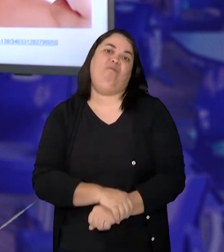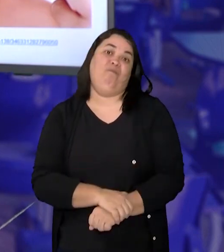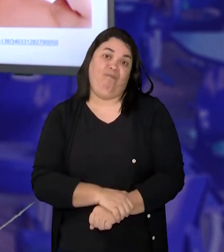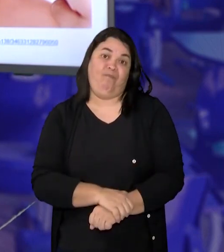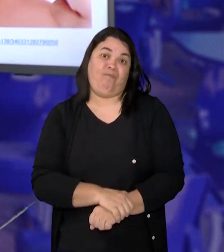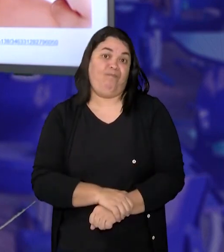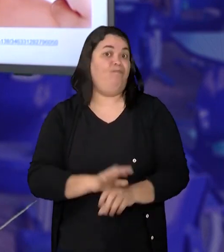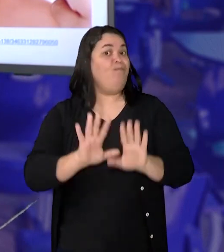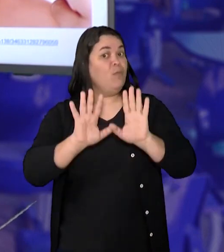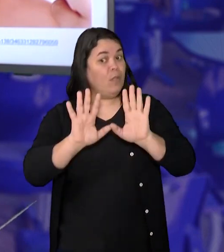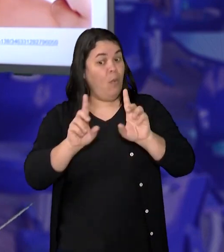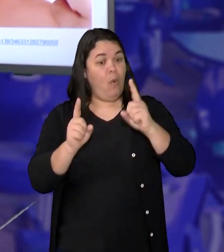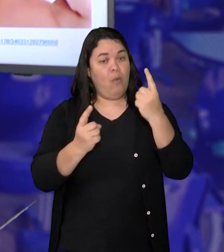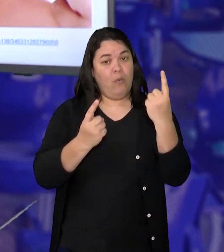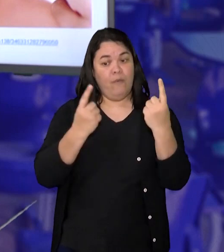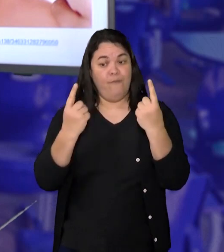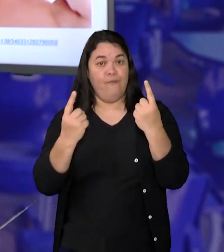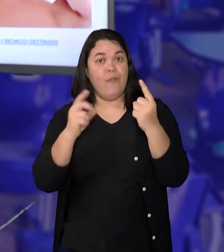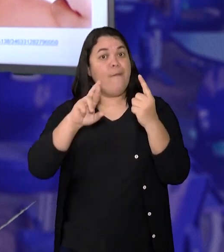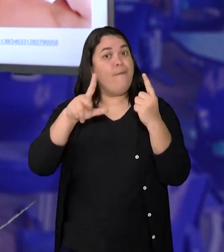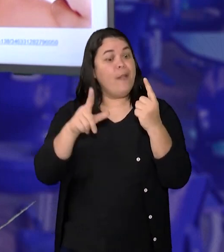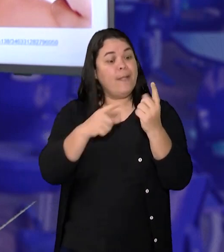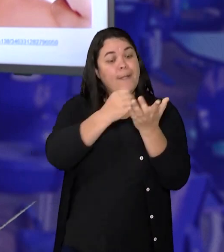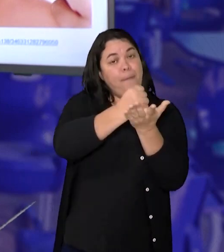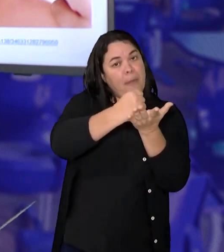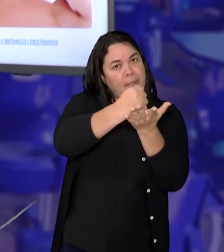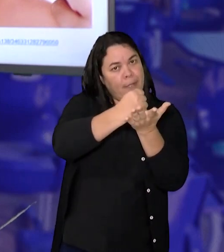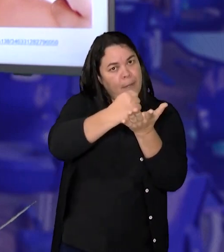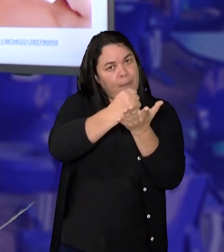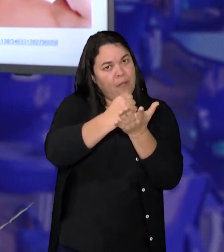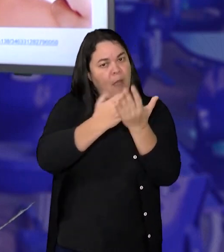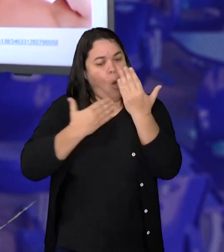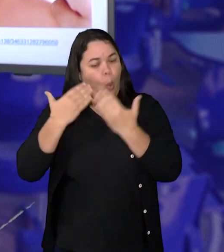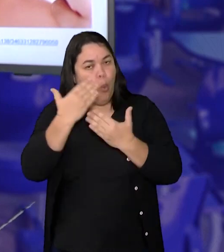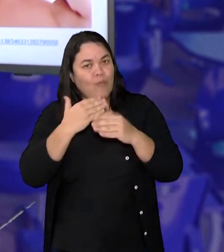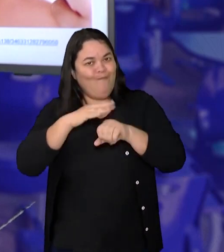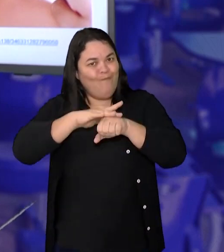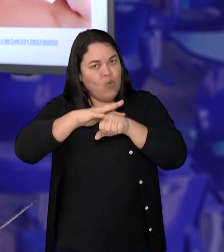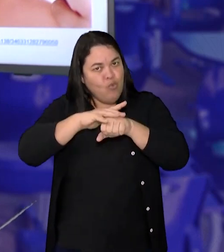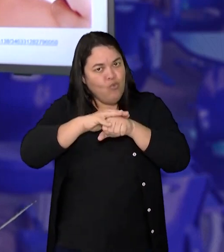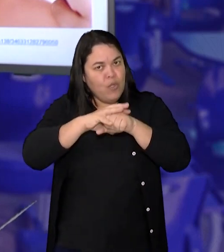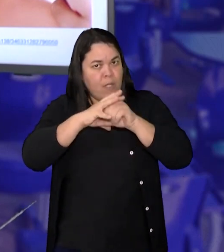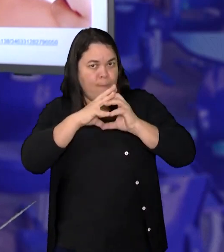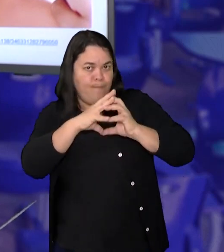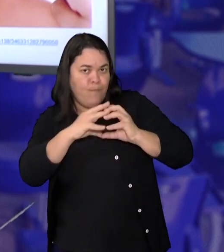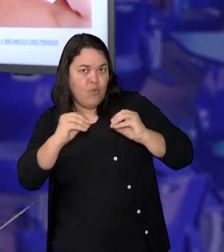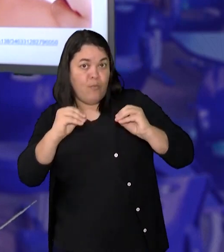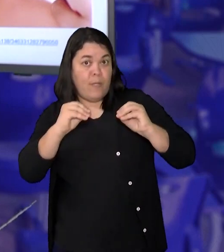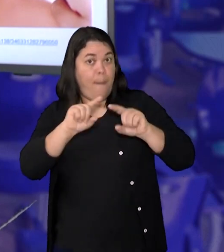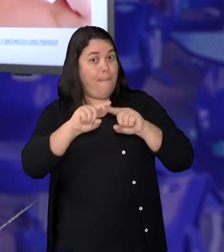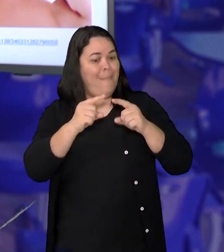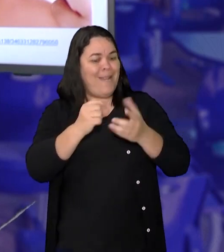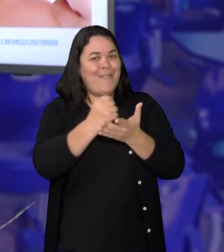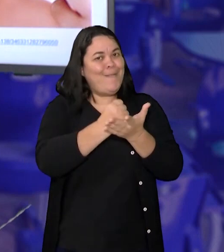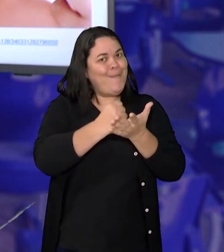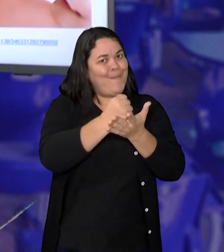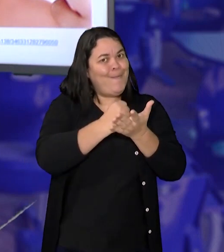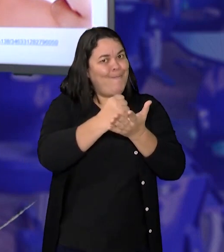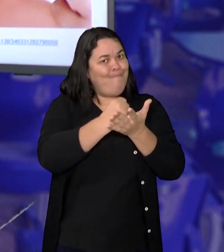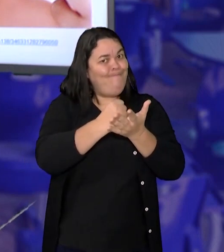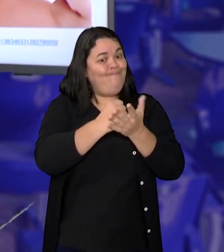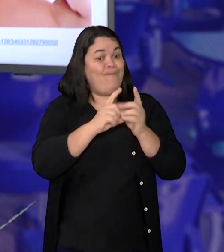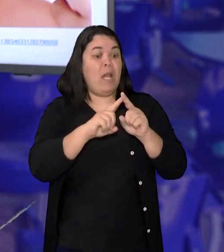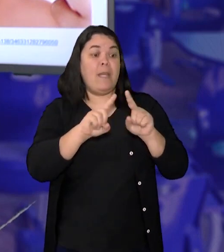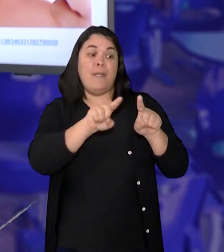entre o medicamento e a droga, tá? No medicamento eu vou tratar uma doença. Porém, se eu tomar muito medicamento,